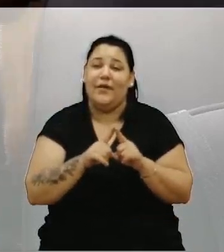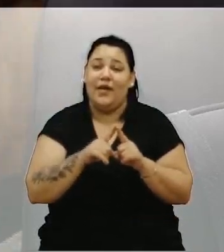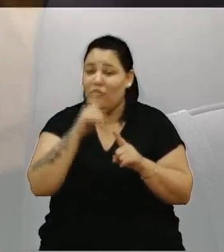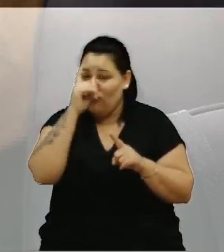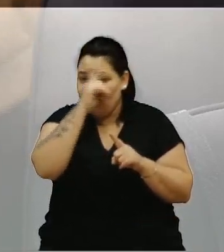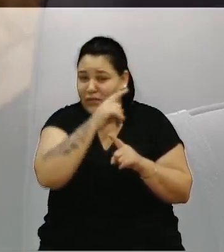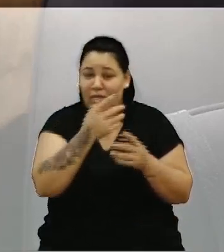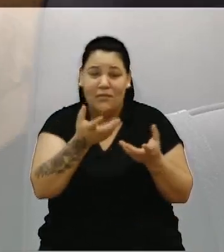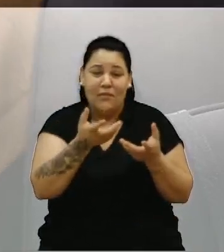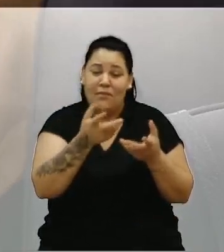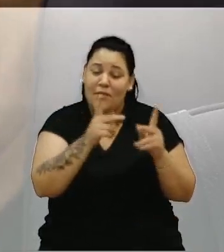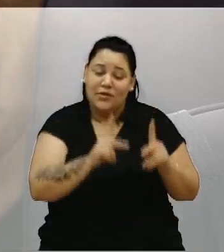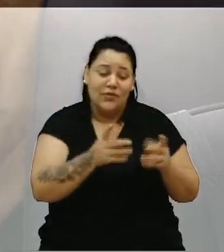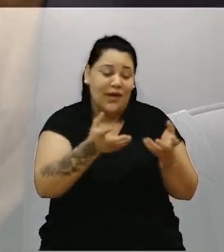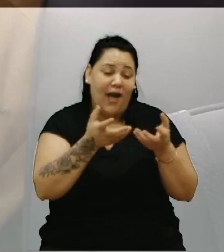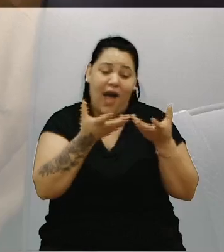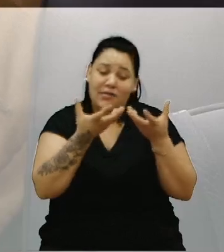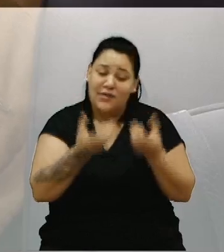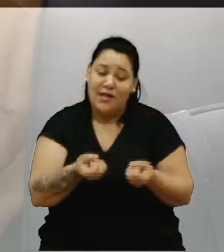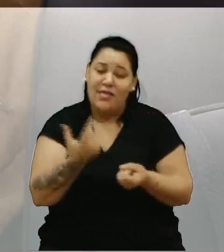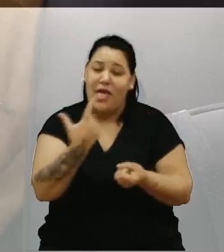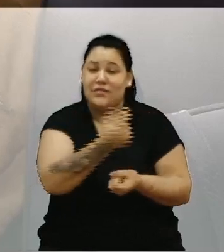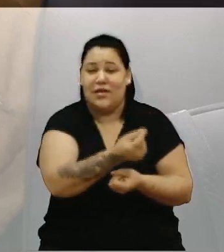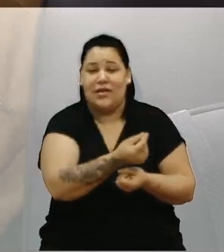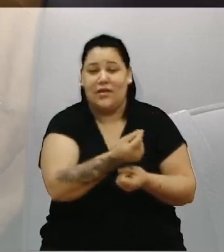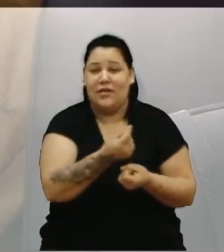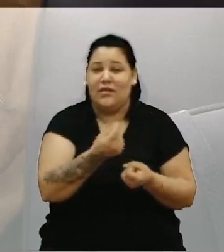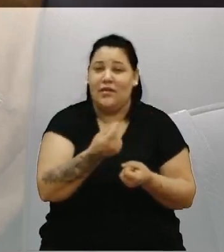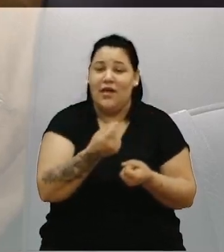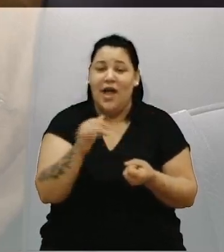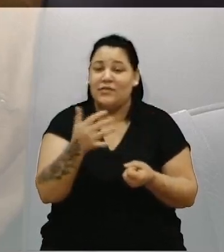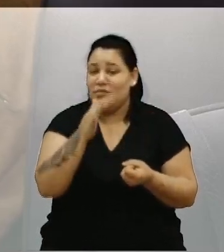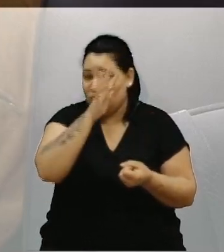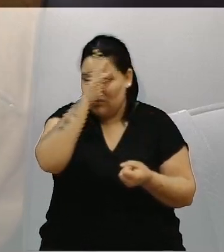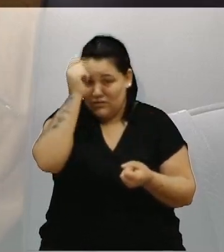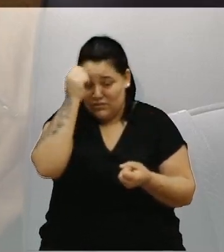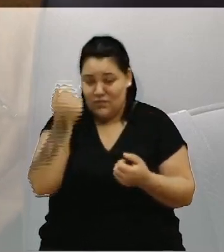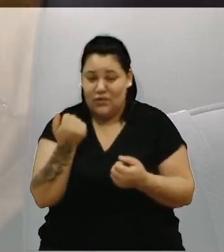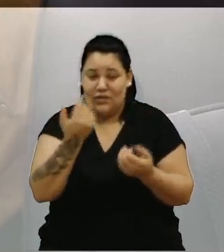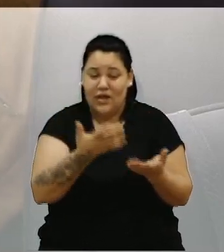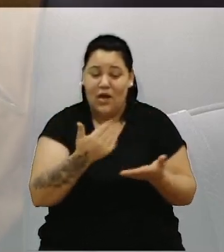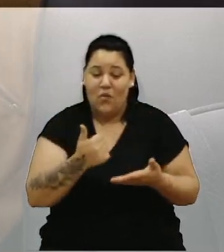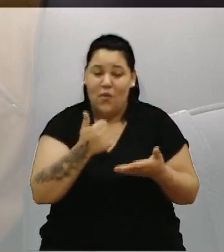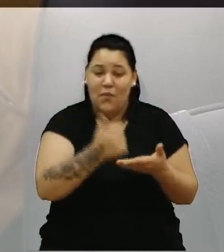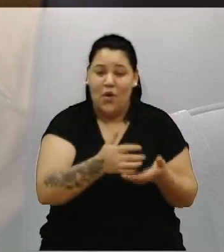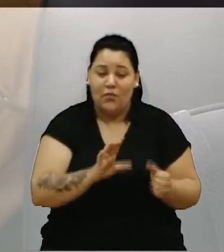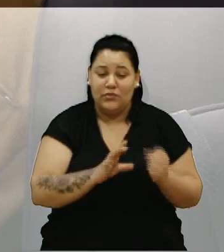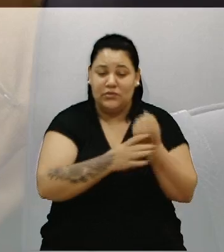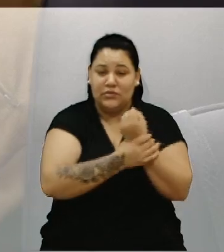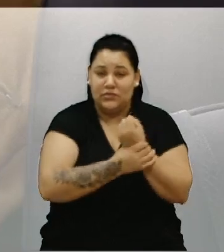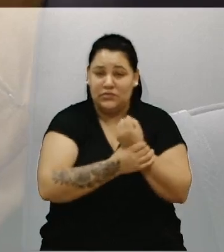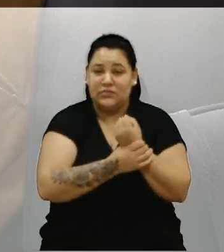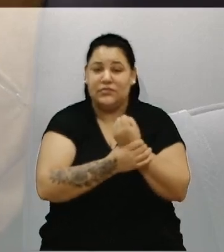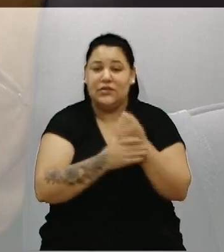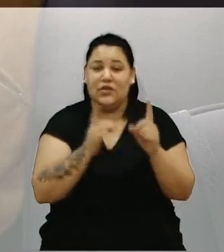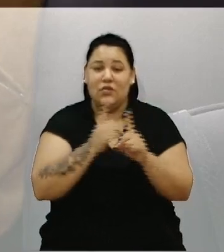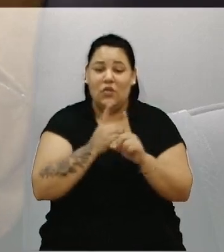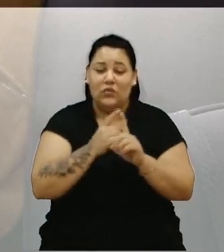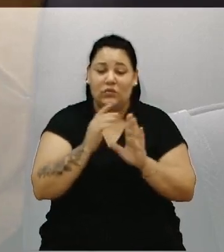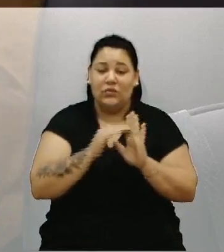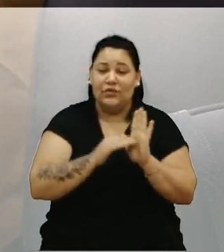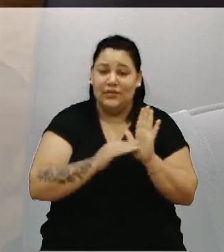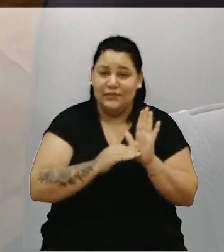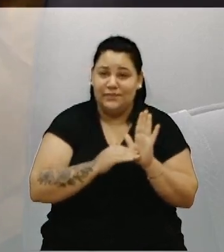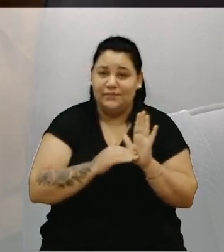pessoas saírem, né? Mesmo quando o município faz, né, dá um aporte, dá uma segurança, busca programas habitacionais, as pessoas